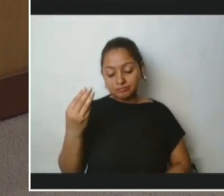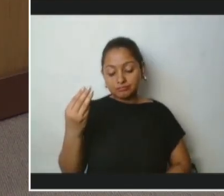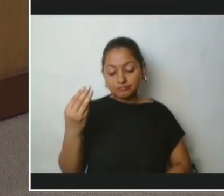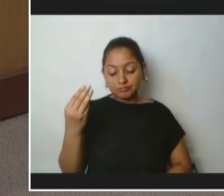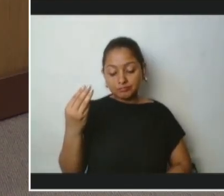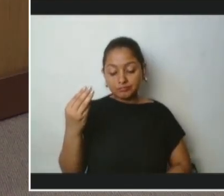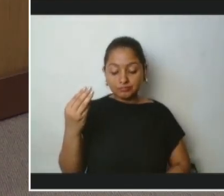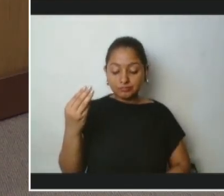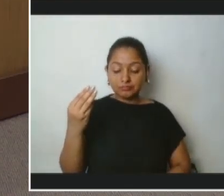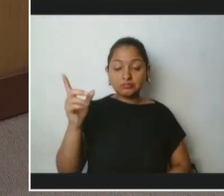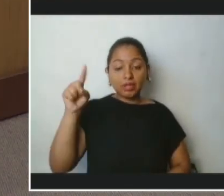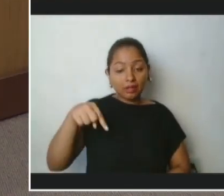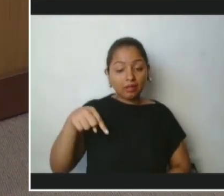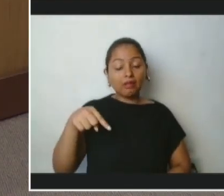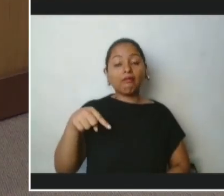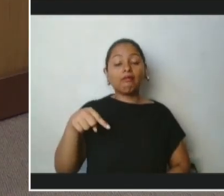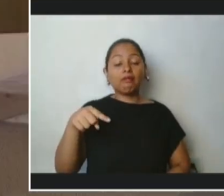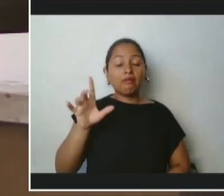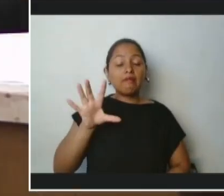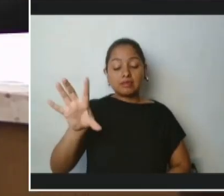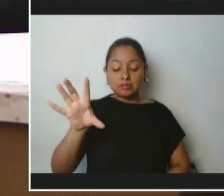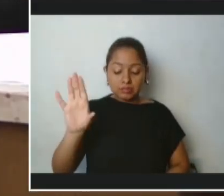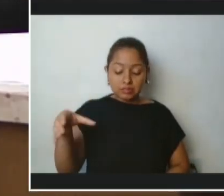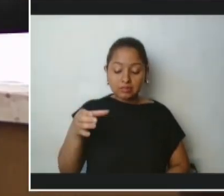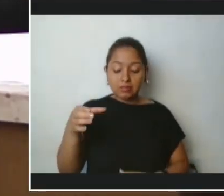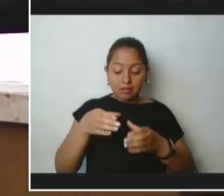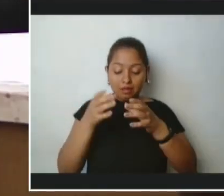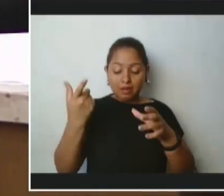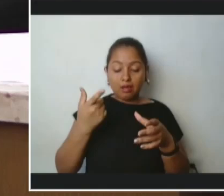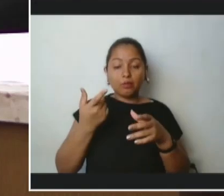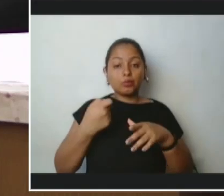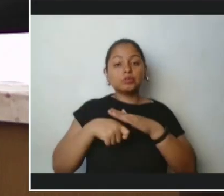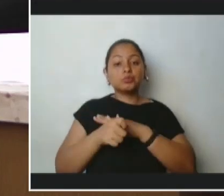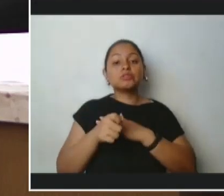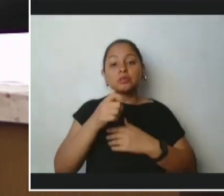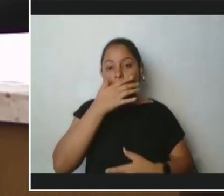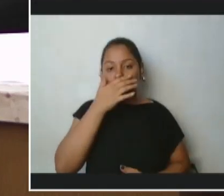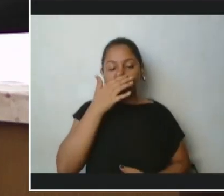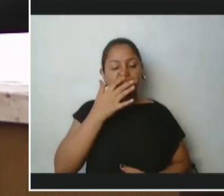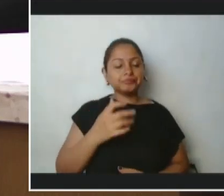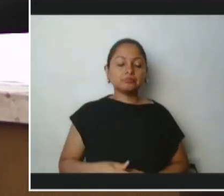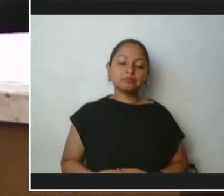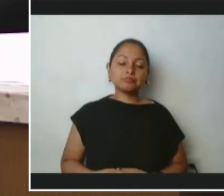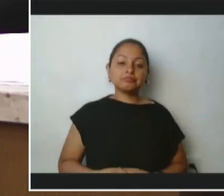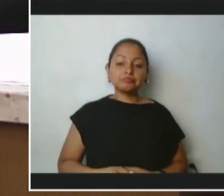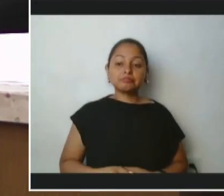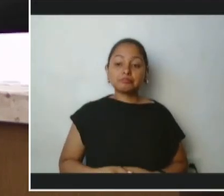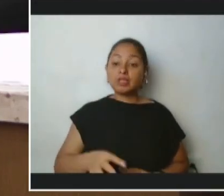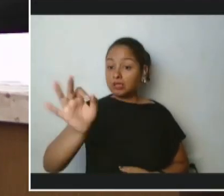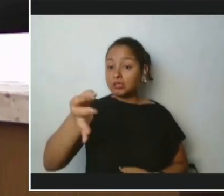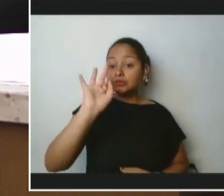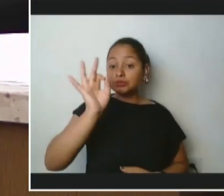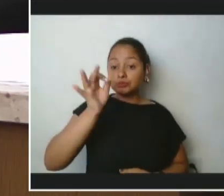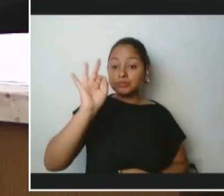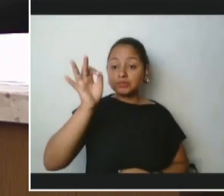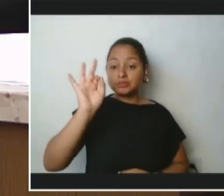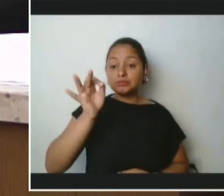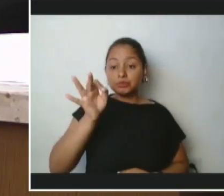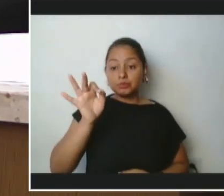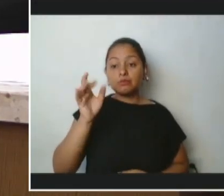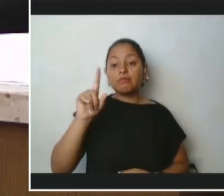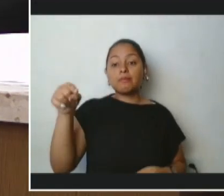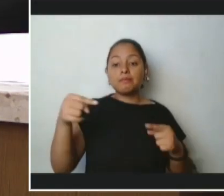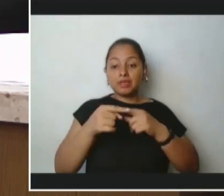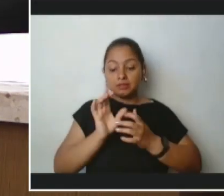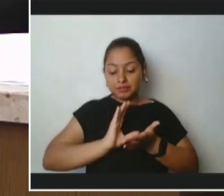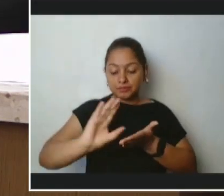As contribuições, isso mesmo. Eles fazem parte das transferências intra-orçamentárias. Ele não é considerado mais